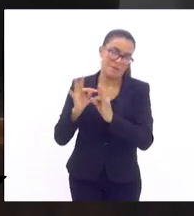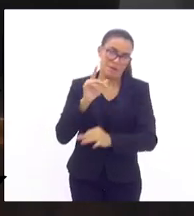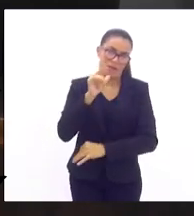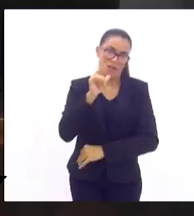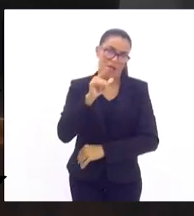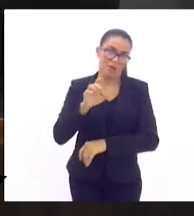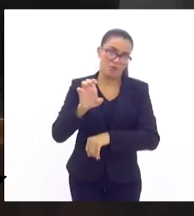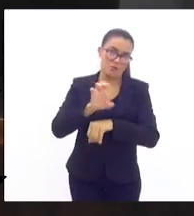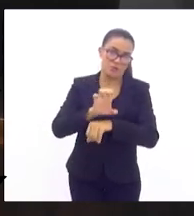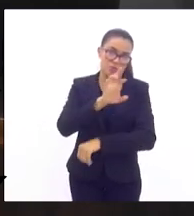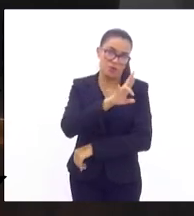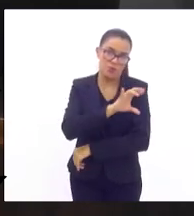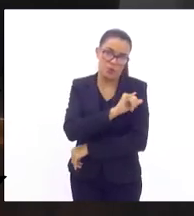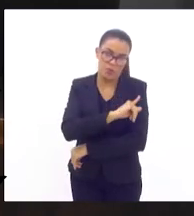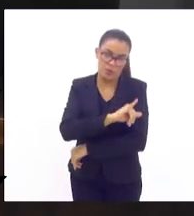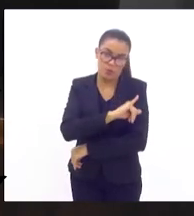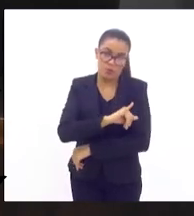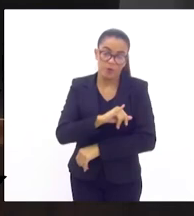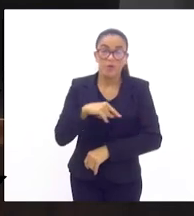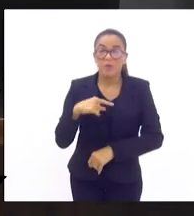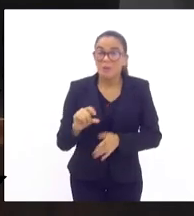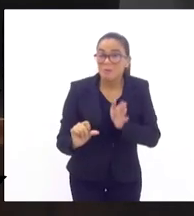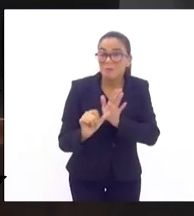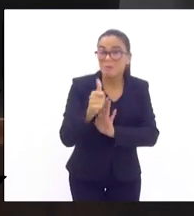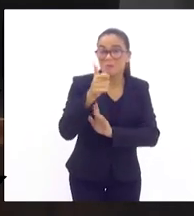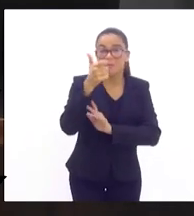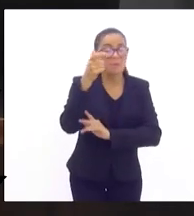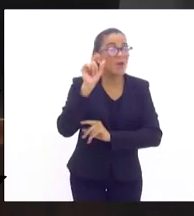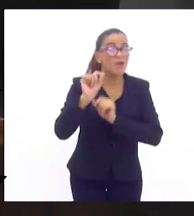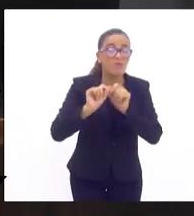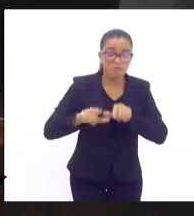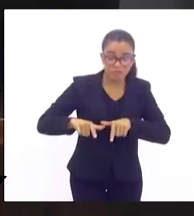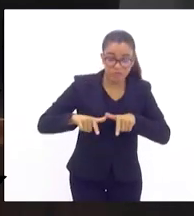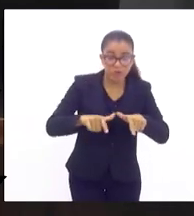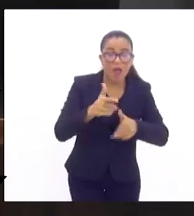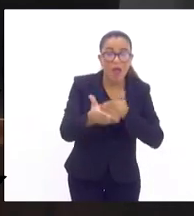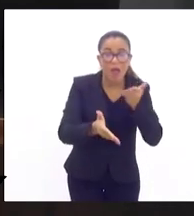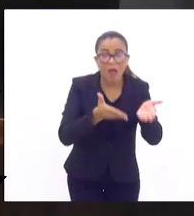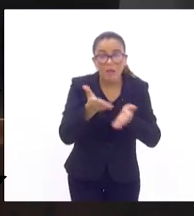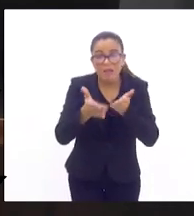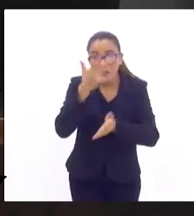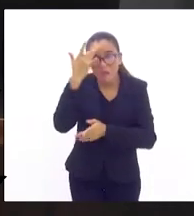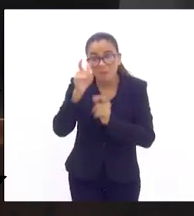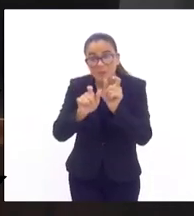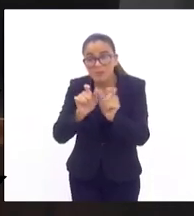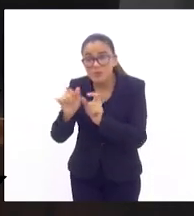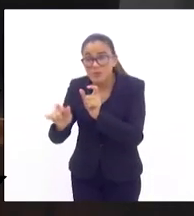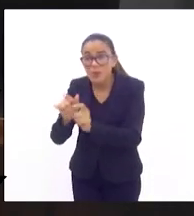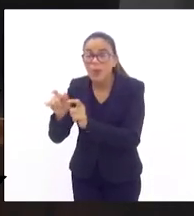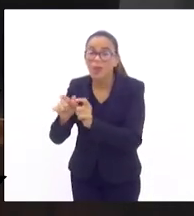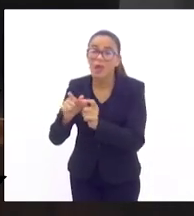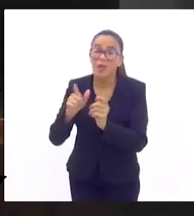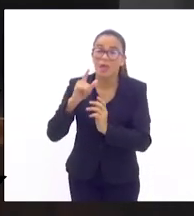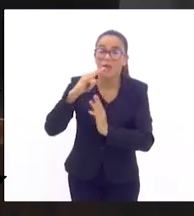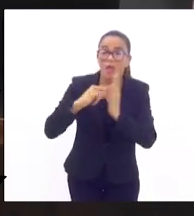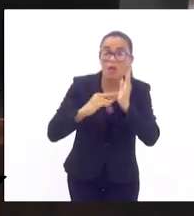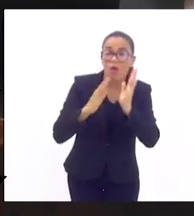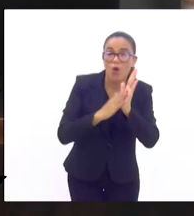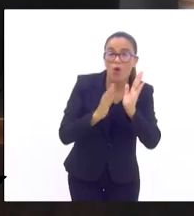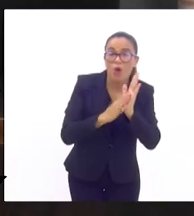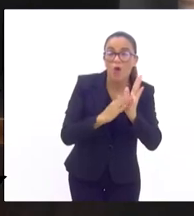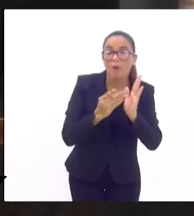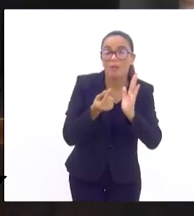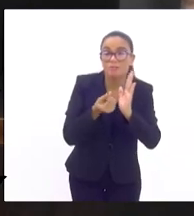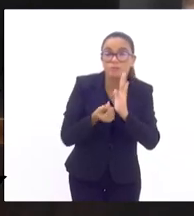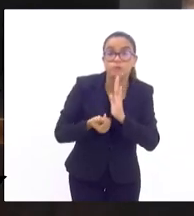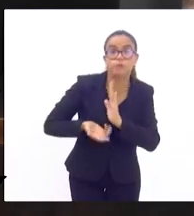de Janeiro. E nós temos que, em primeiro lugar, atender aquelas pessoas que estão sendo cobradas por serviço de água sem